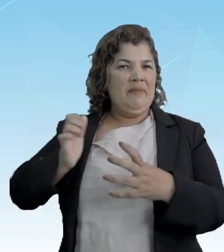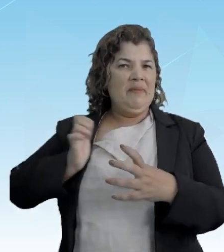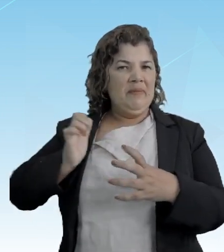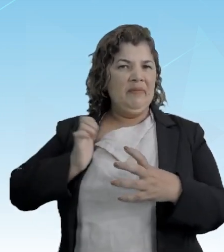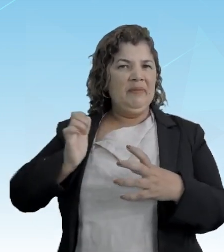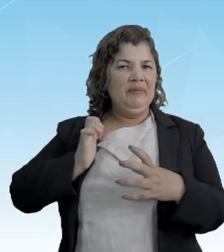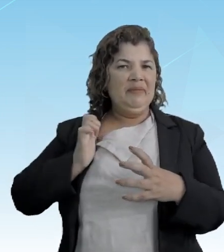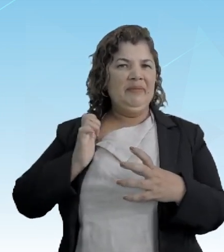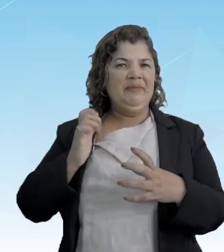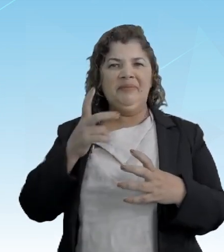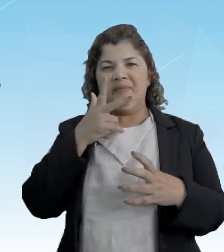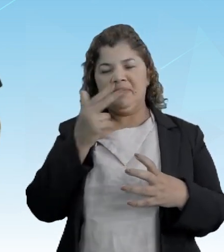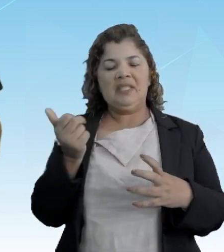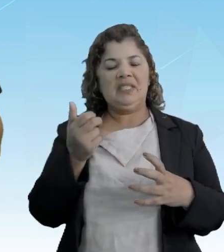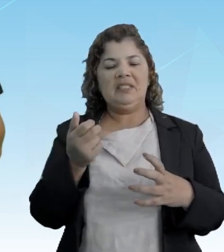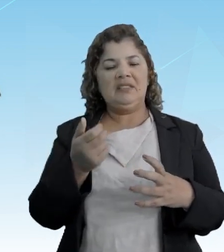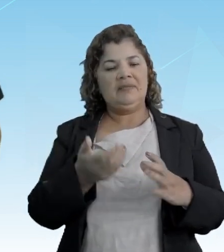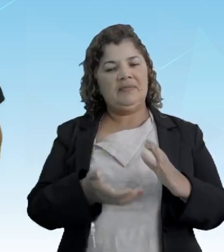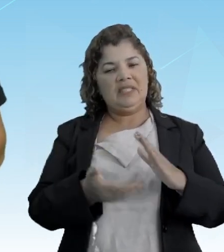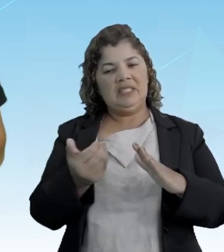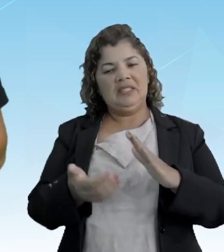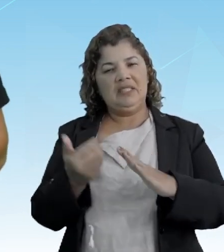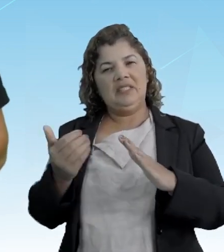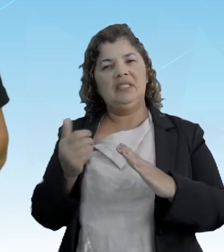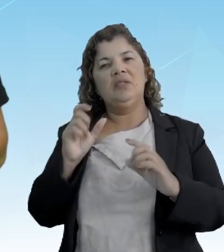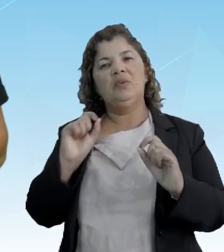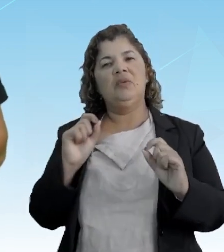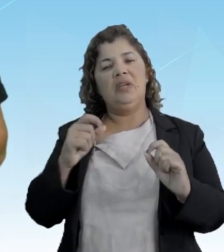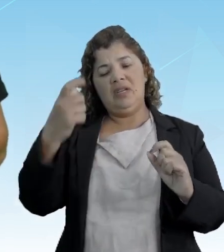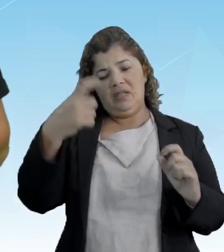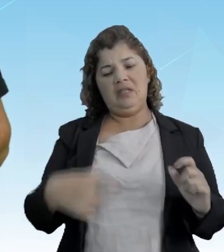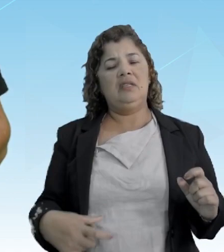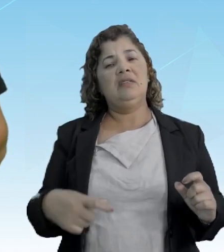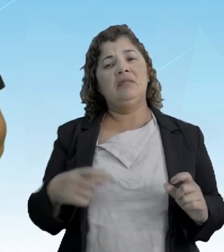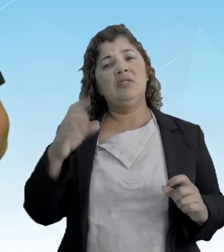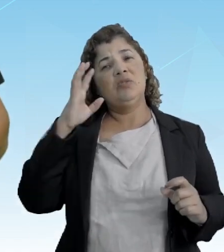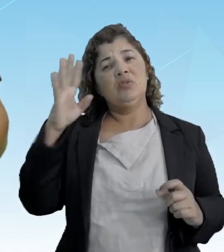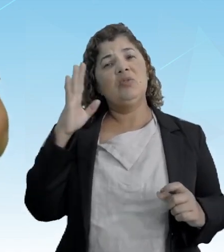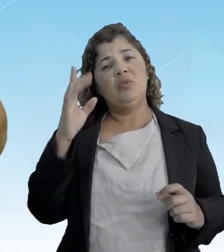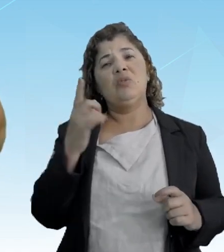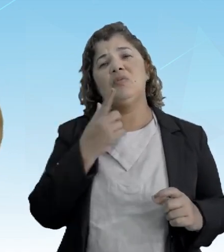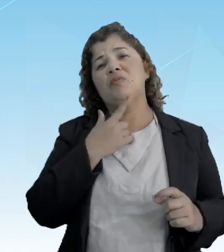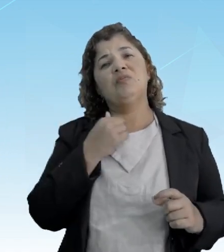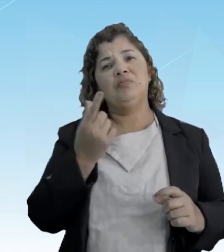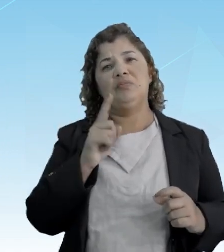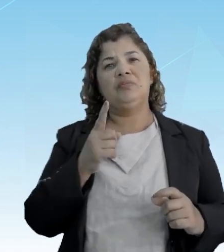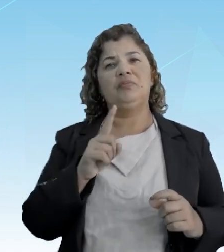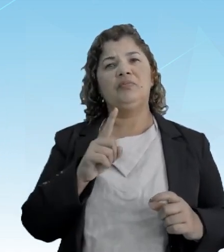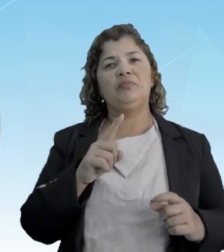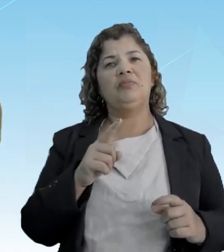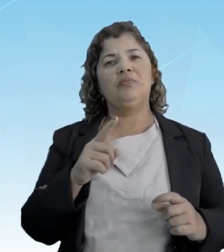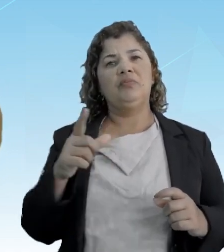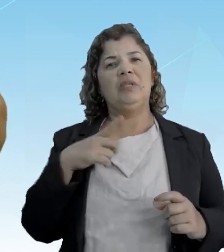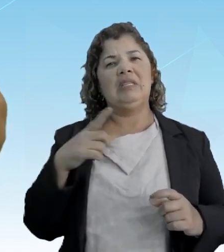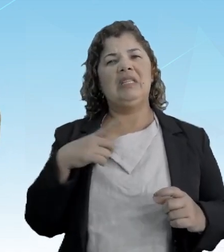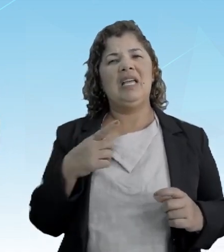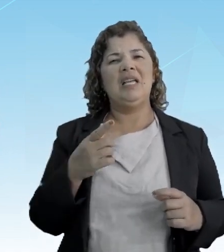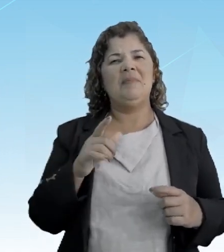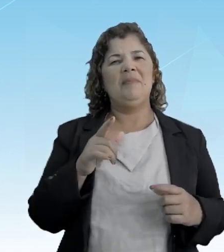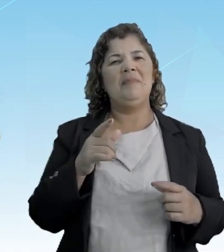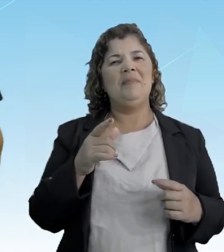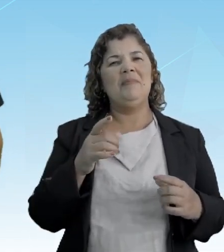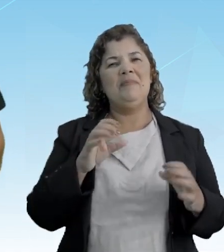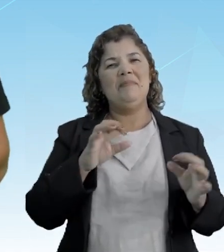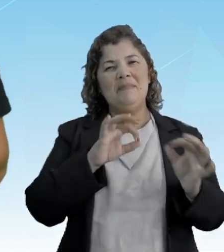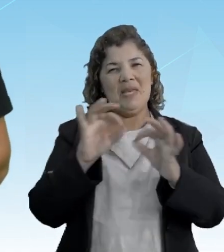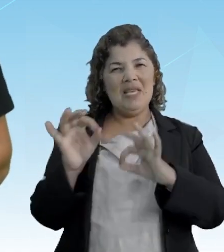né, que tira de nós até as possibilidades de sonhar. Então, eles têm todo um aparato de mídia, de tudo, que